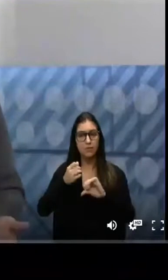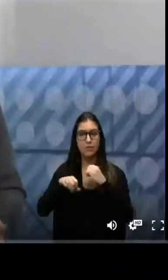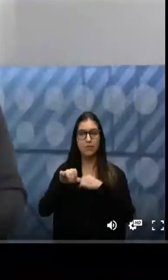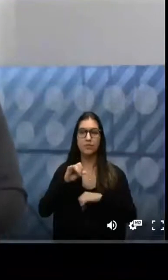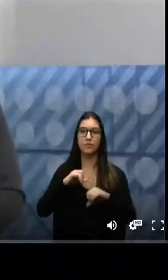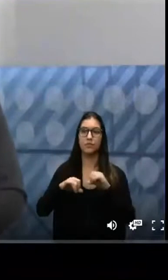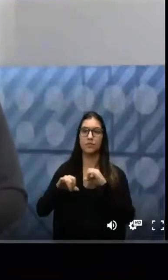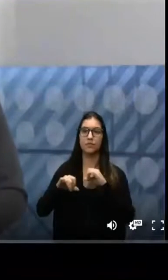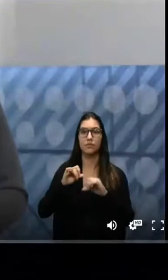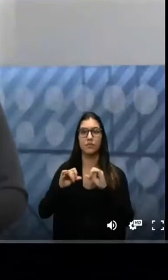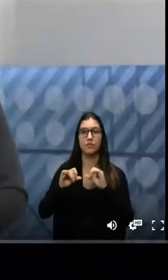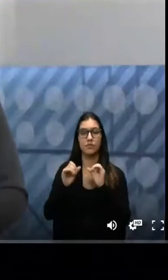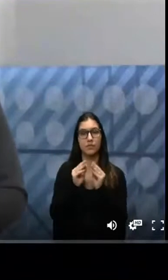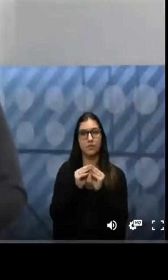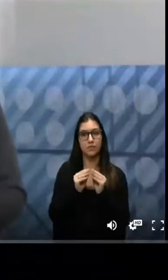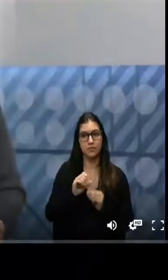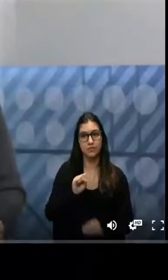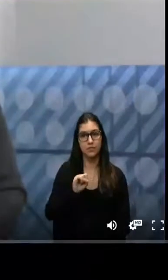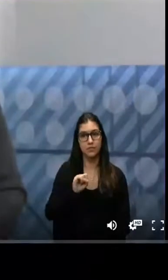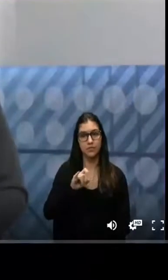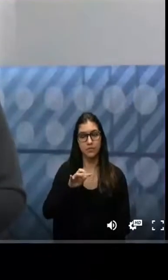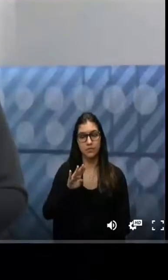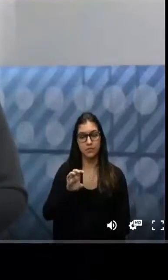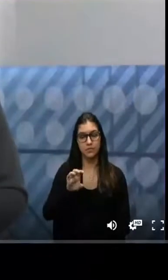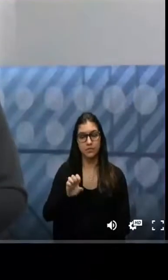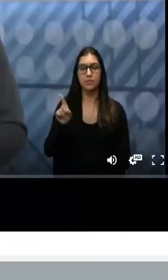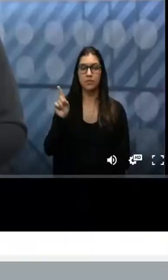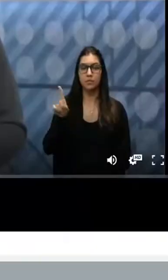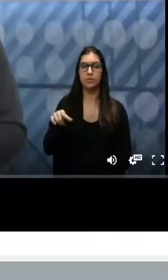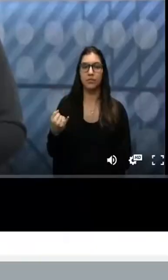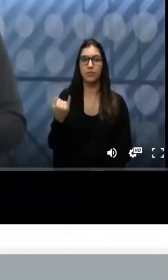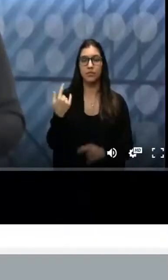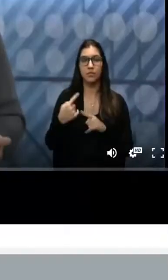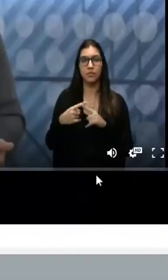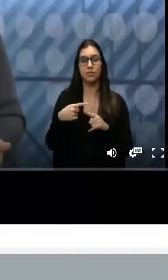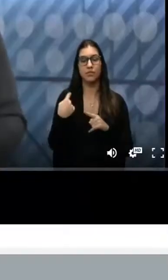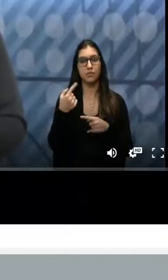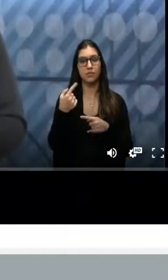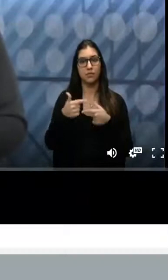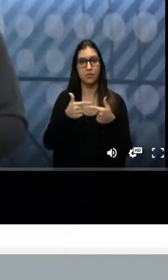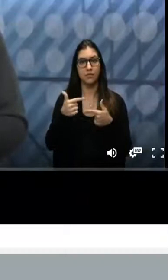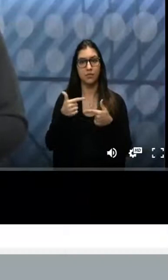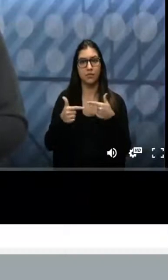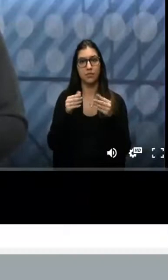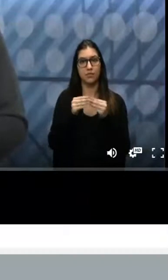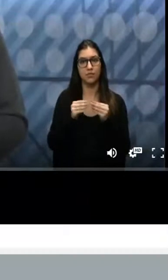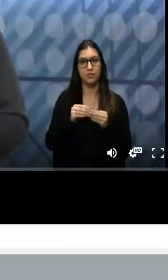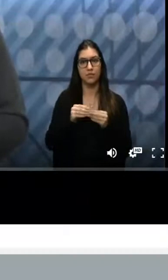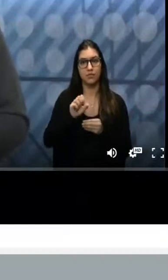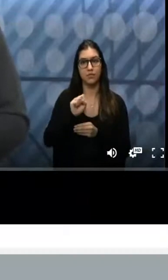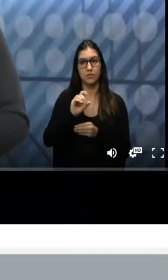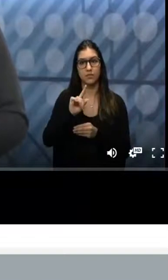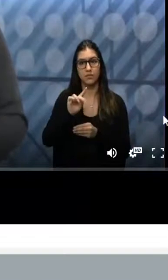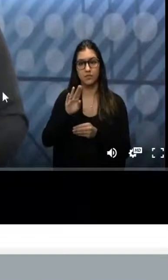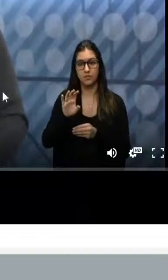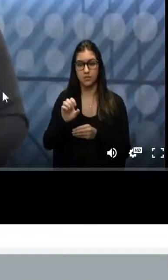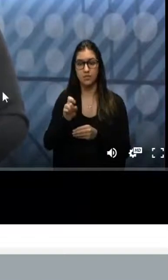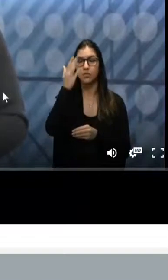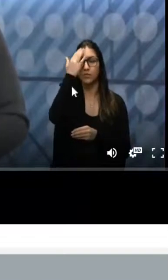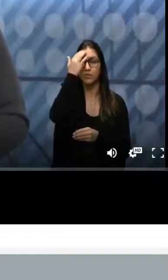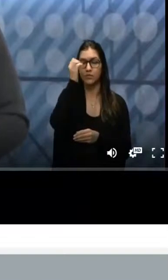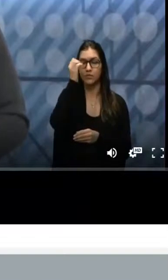um laboratório de síntese, por exemplo. Então, esses pontos são importantes quando nós trabalhamos com compostos sólidos. Para saber um